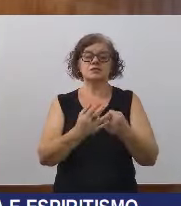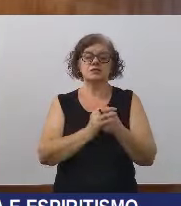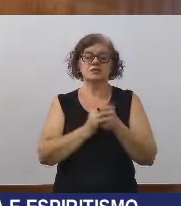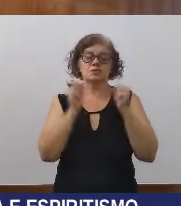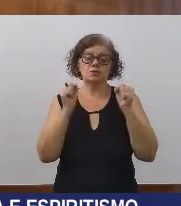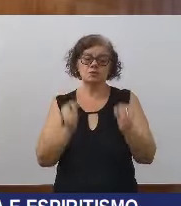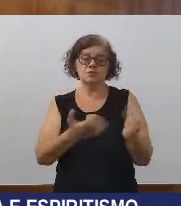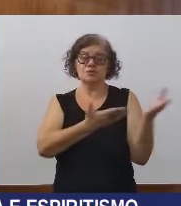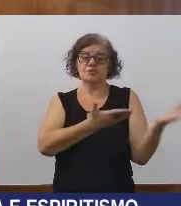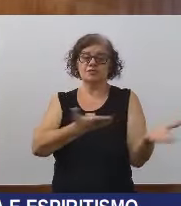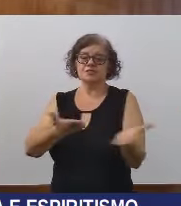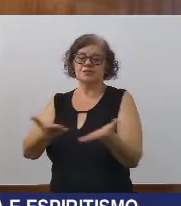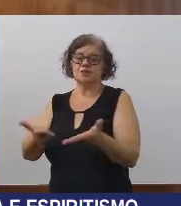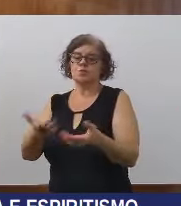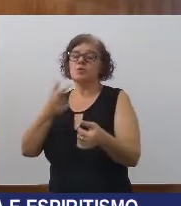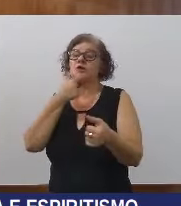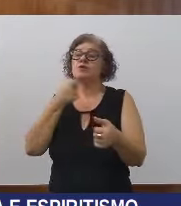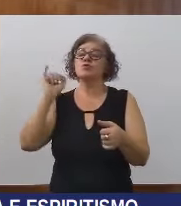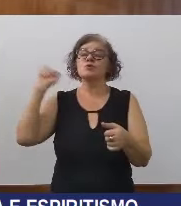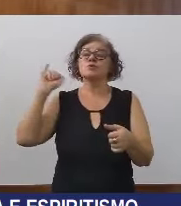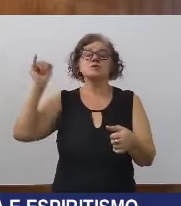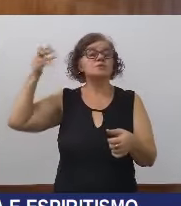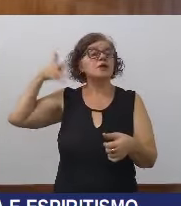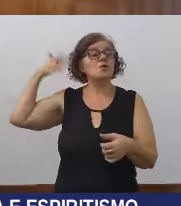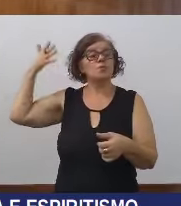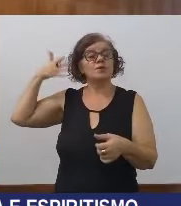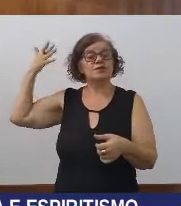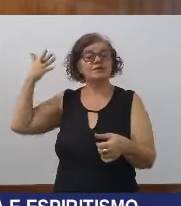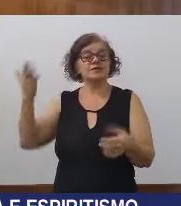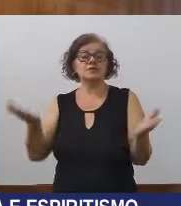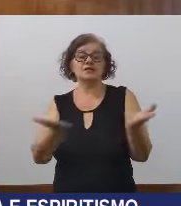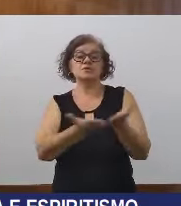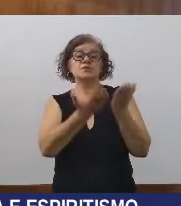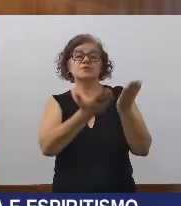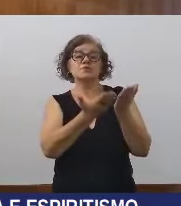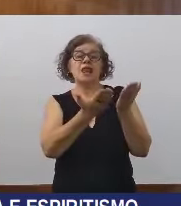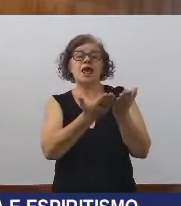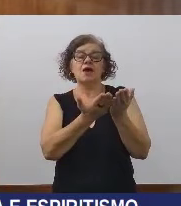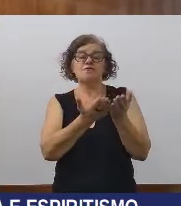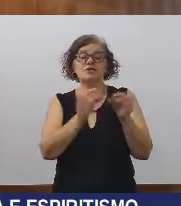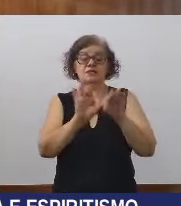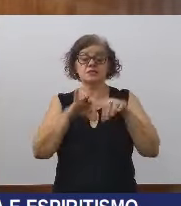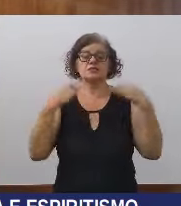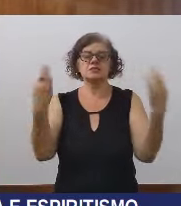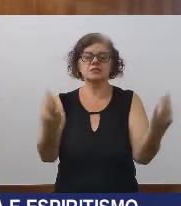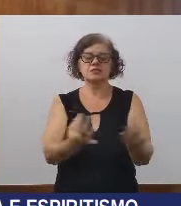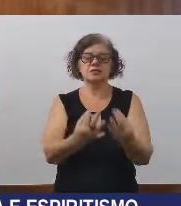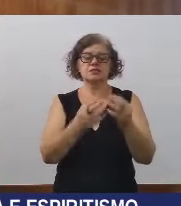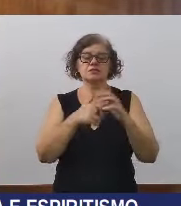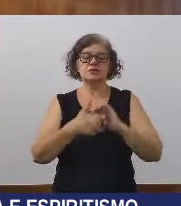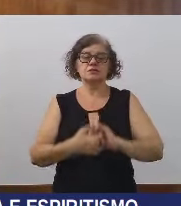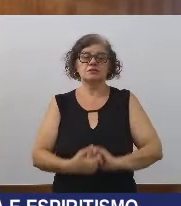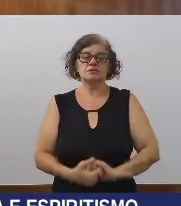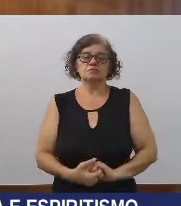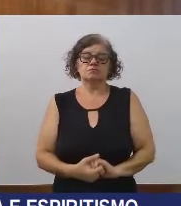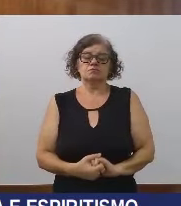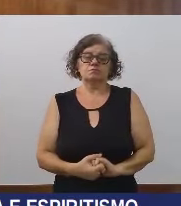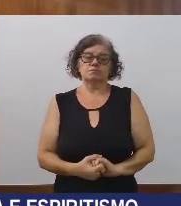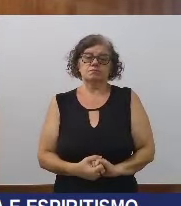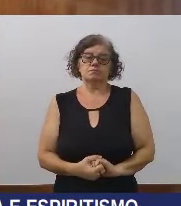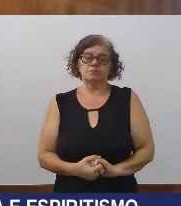seja. E que possamos receber o nosso irmão para as palavras do Evangelho desta tarde. Que assim seja.